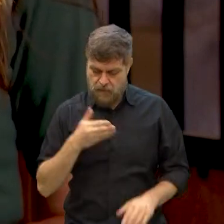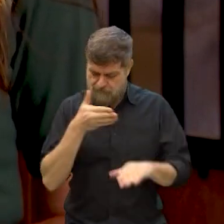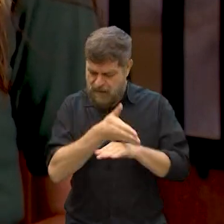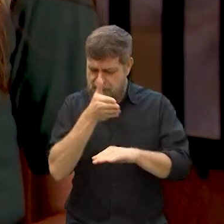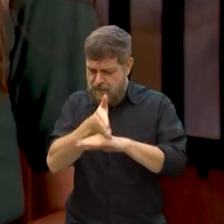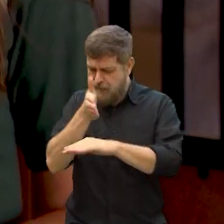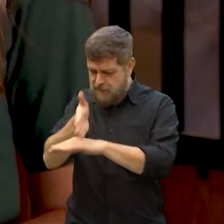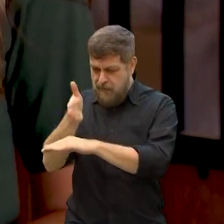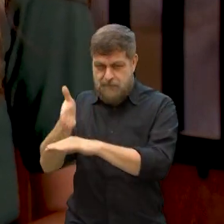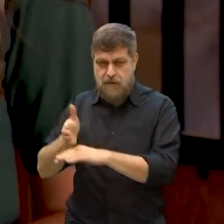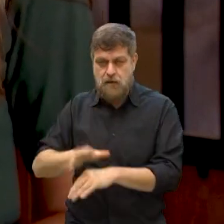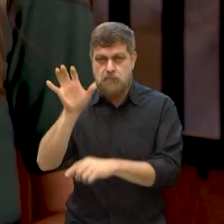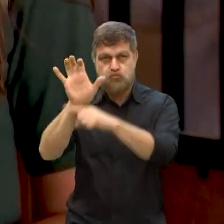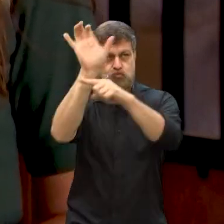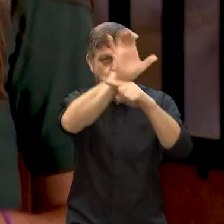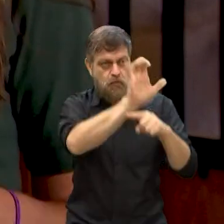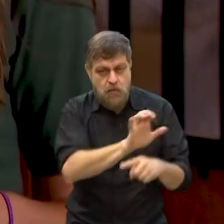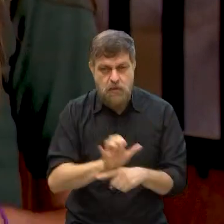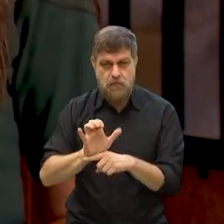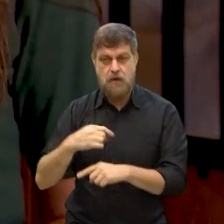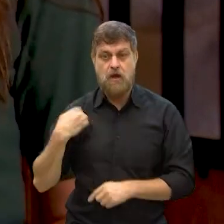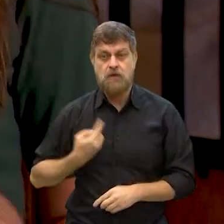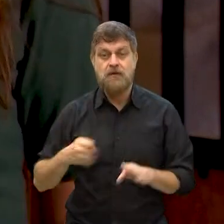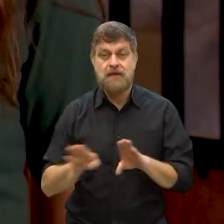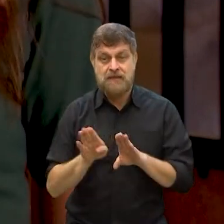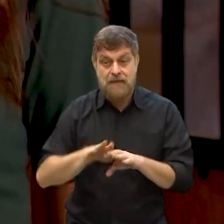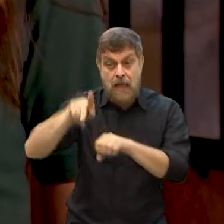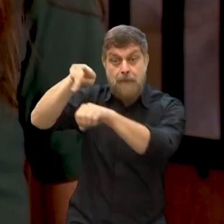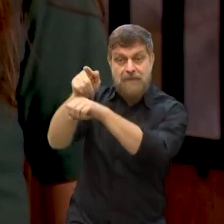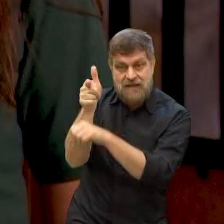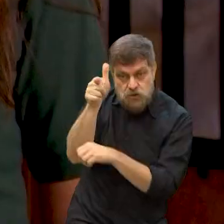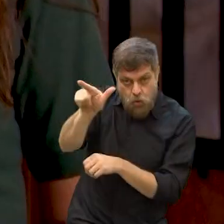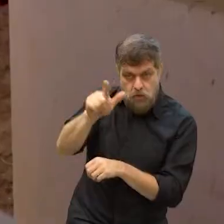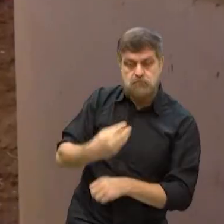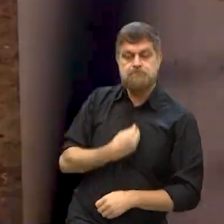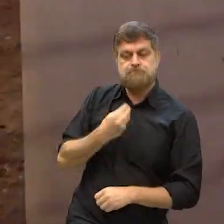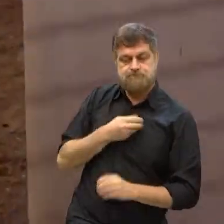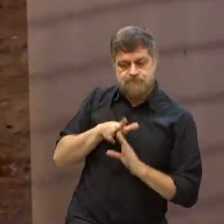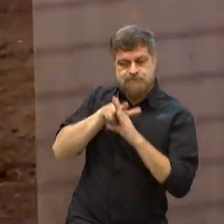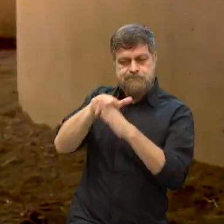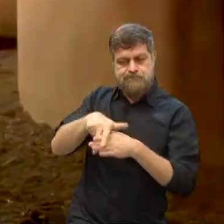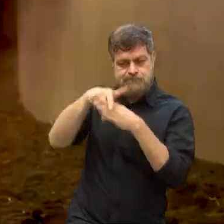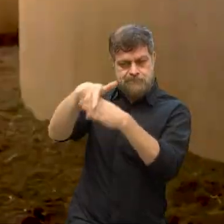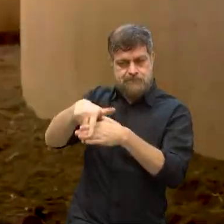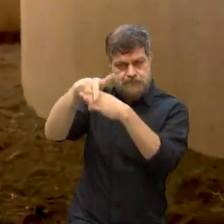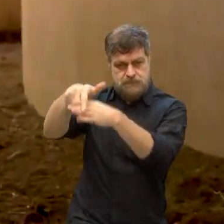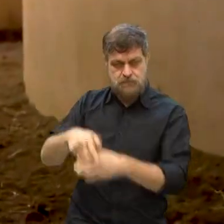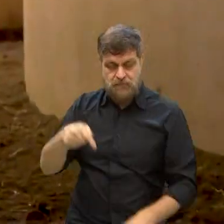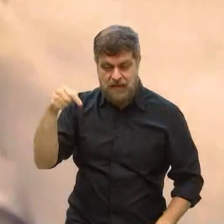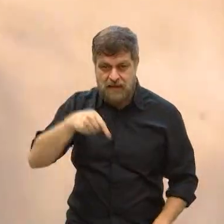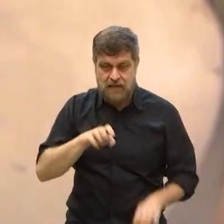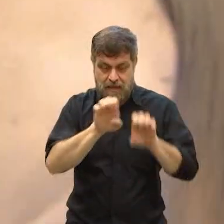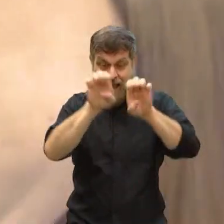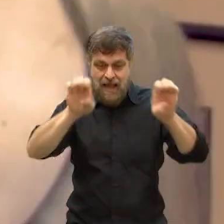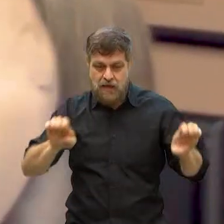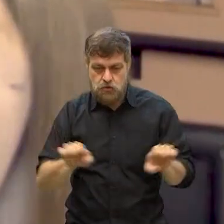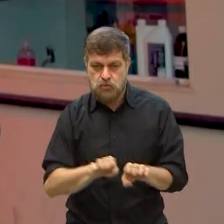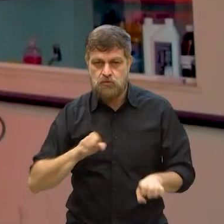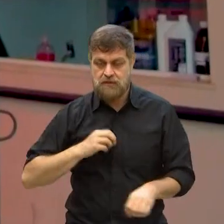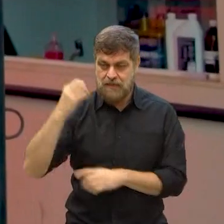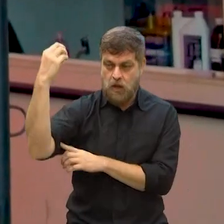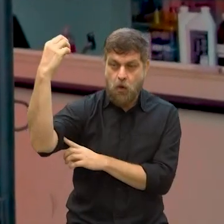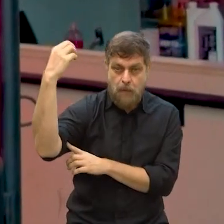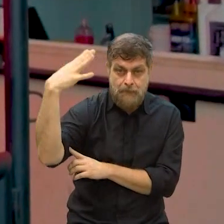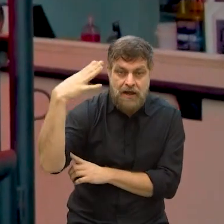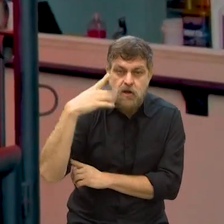todo mundo. E nós participamos também de prova fora do país. Aqui, uma estrutura com tratamento com